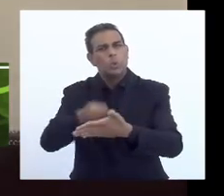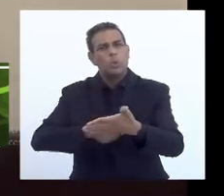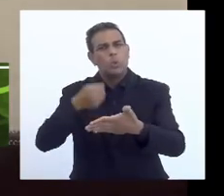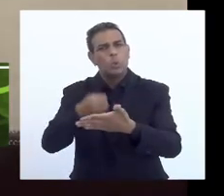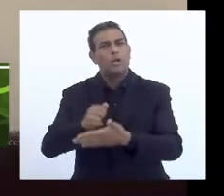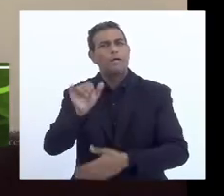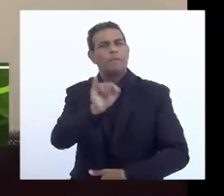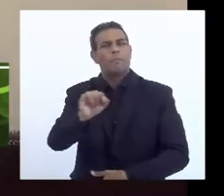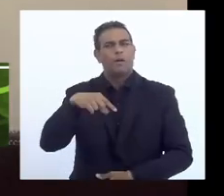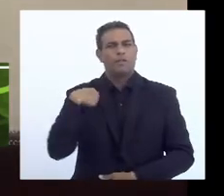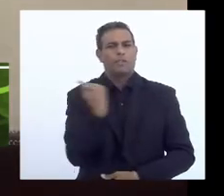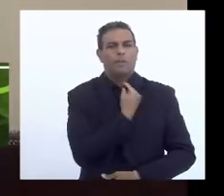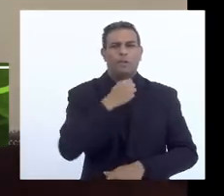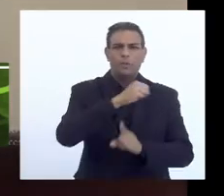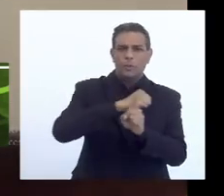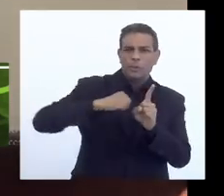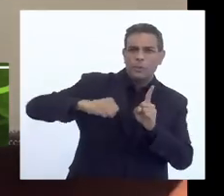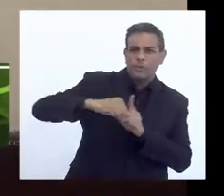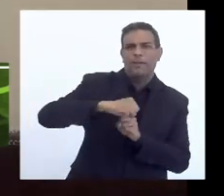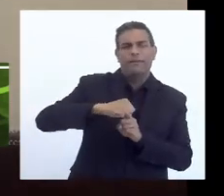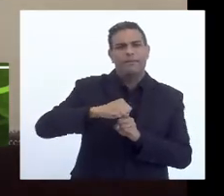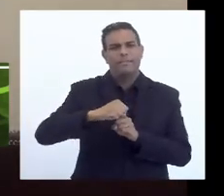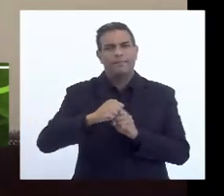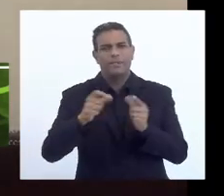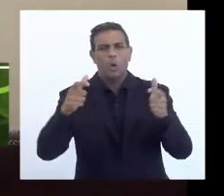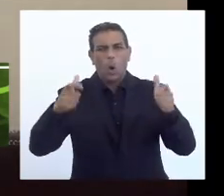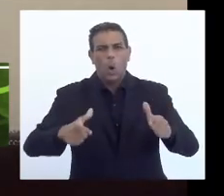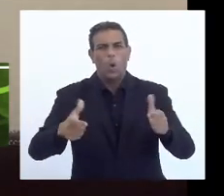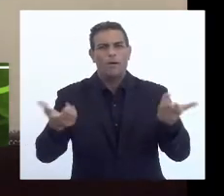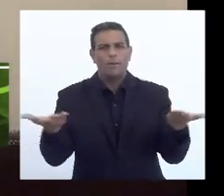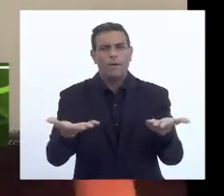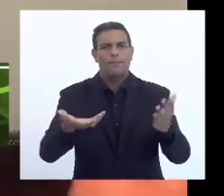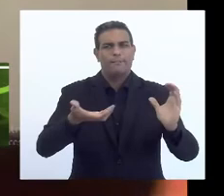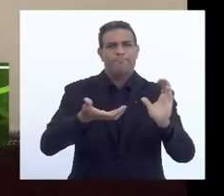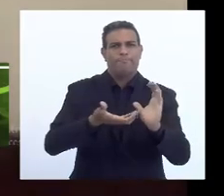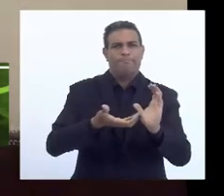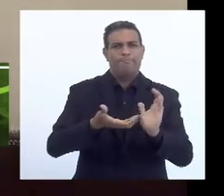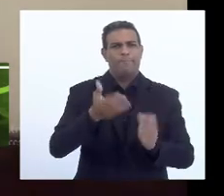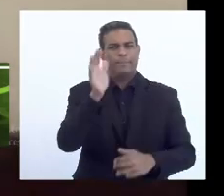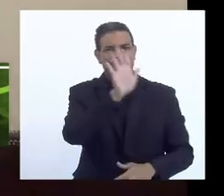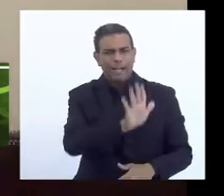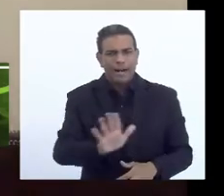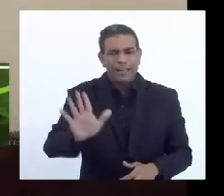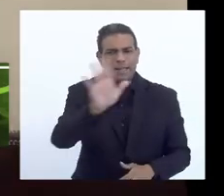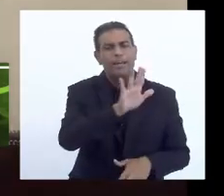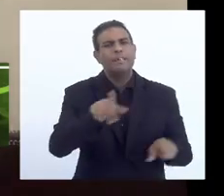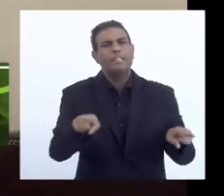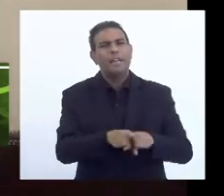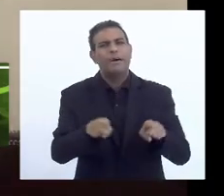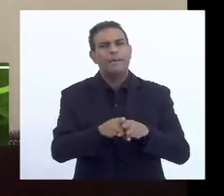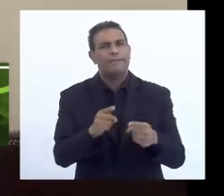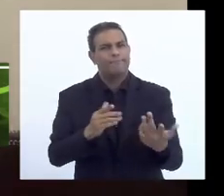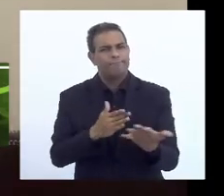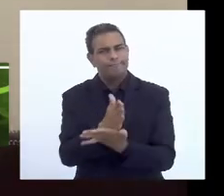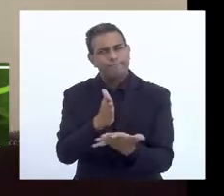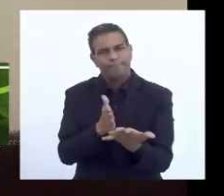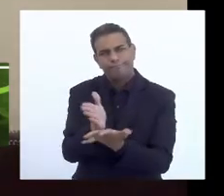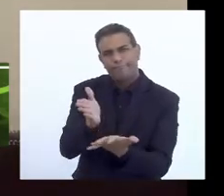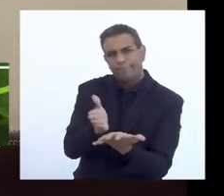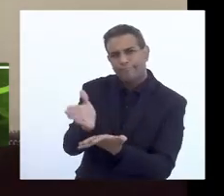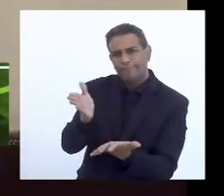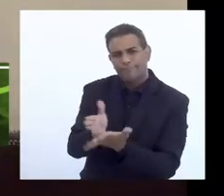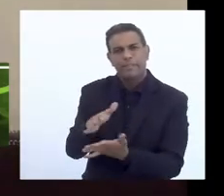legado importante, deixou essa jurisprudência no Parlamento Nacional, que se capilarizou pelos parlamentos estaduais